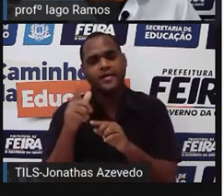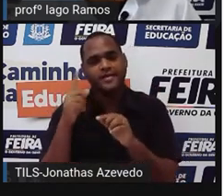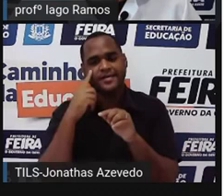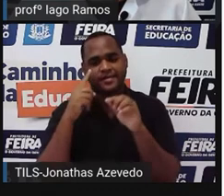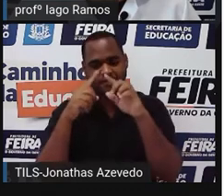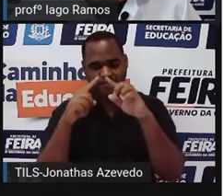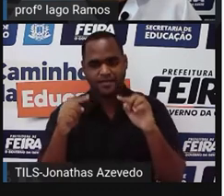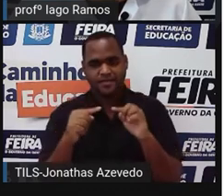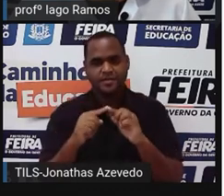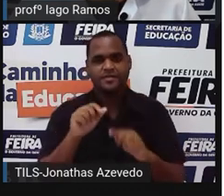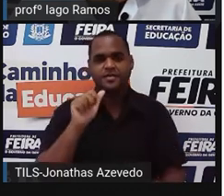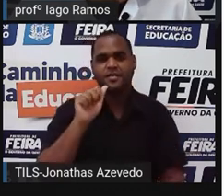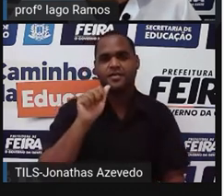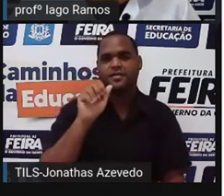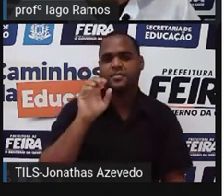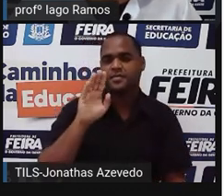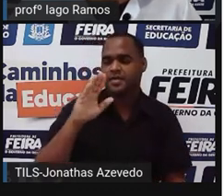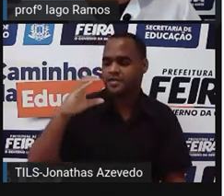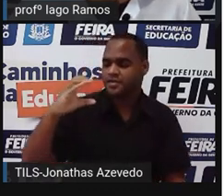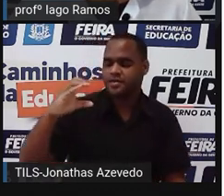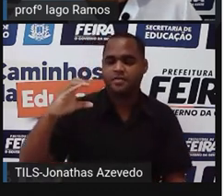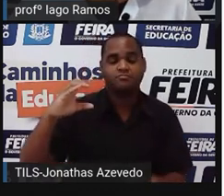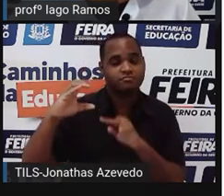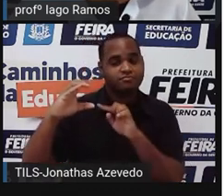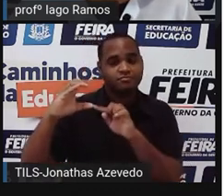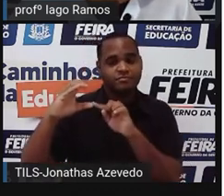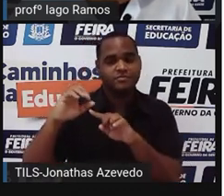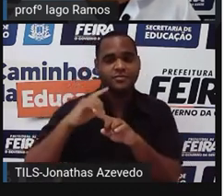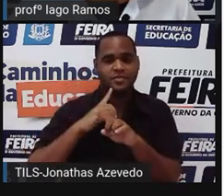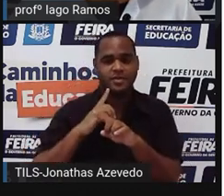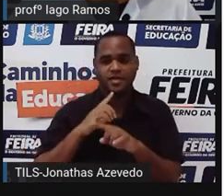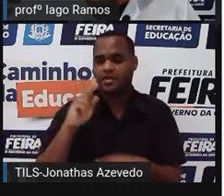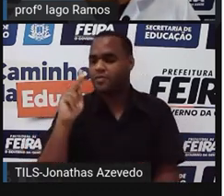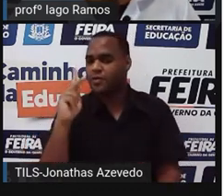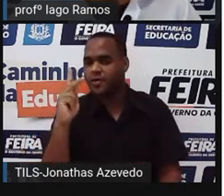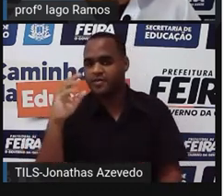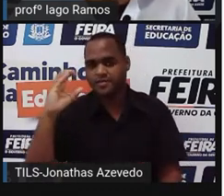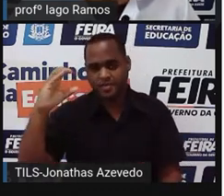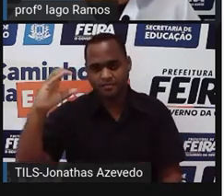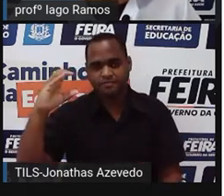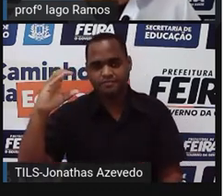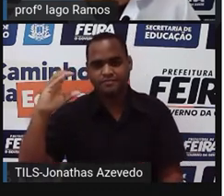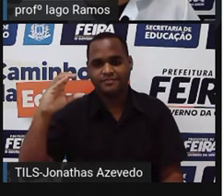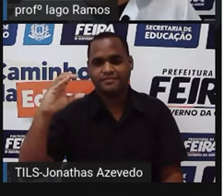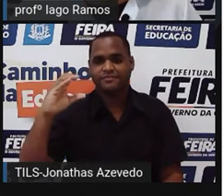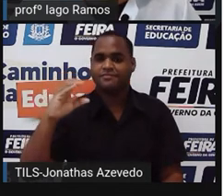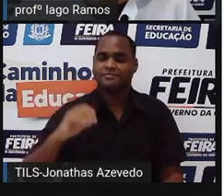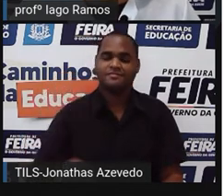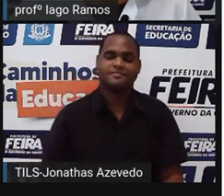triângulo ABC, né, de hipotenusa C, olha só,